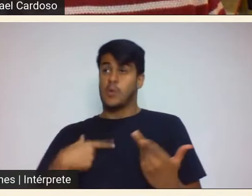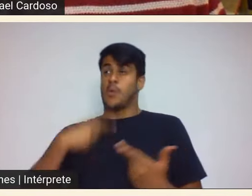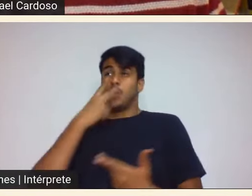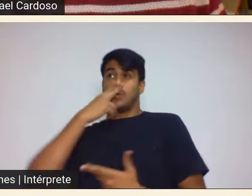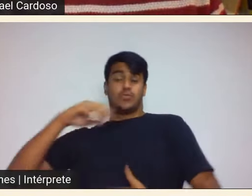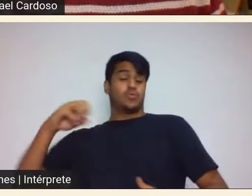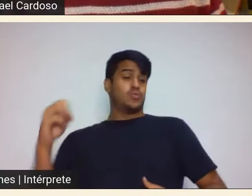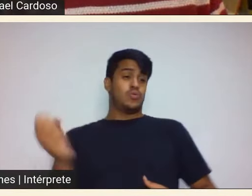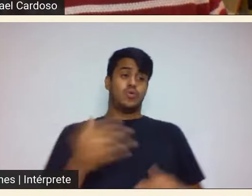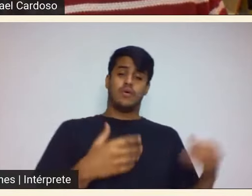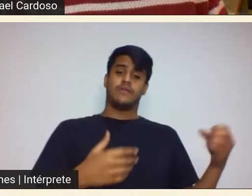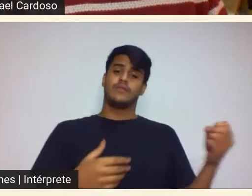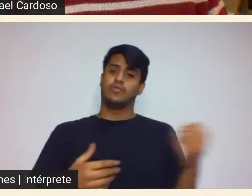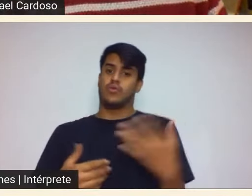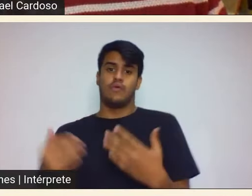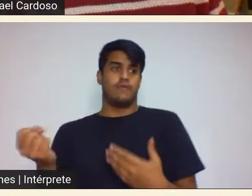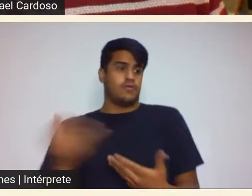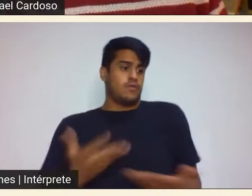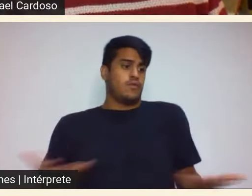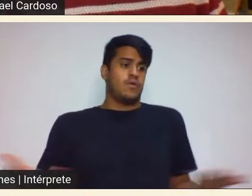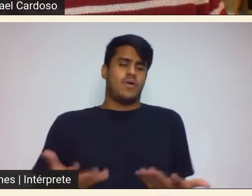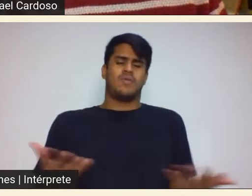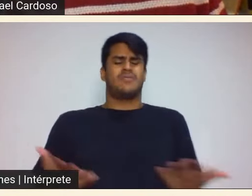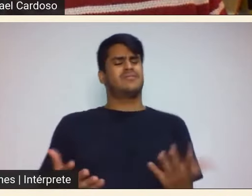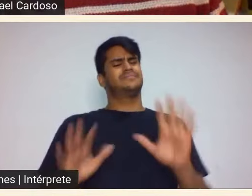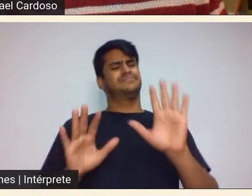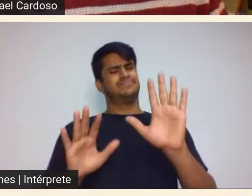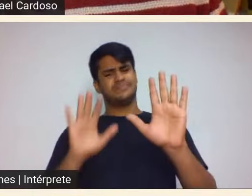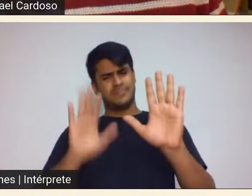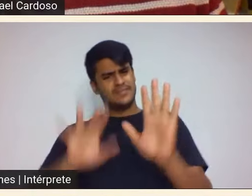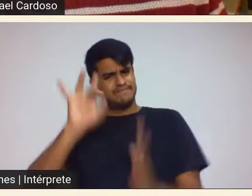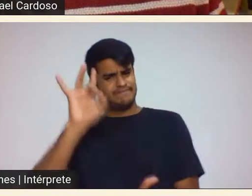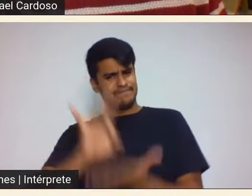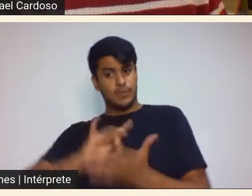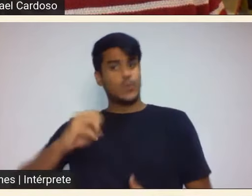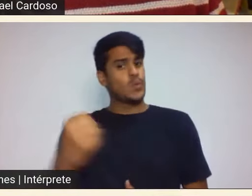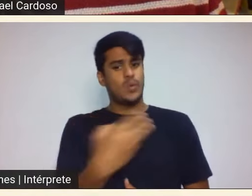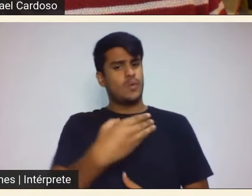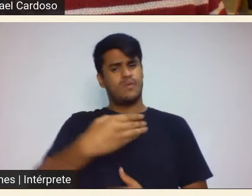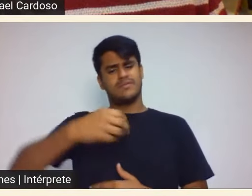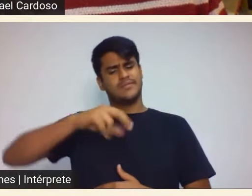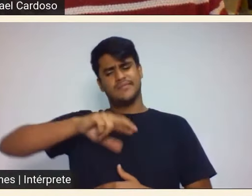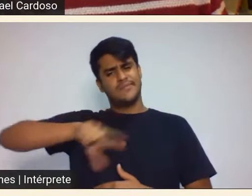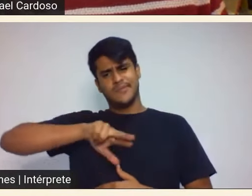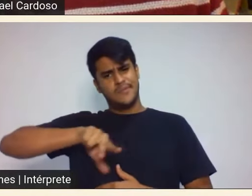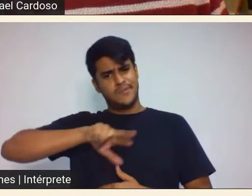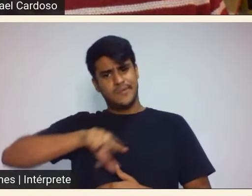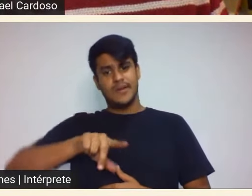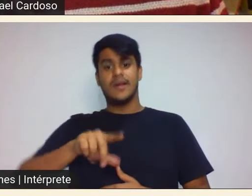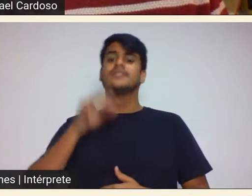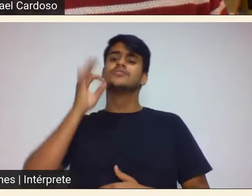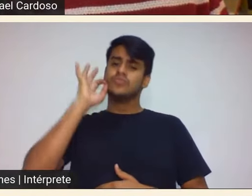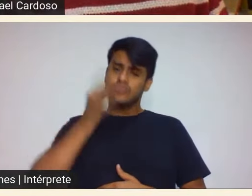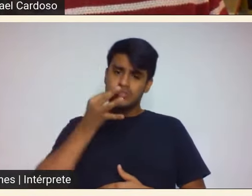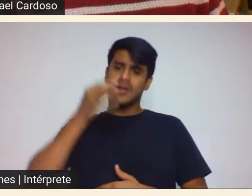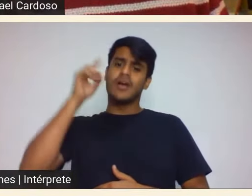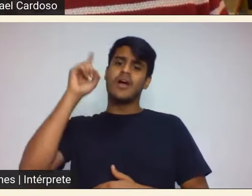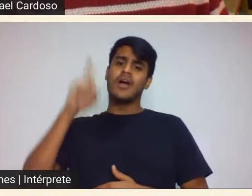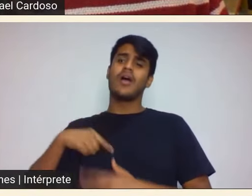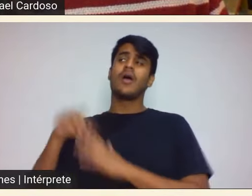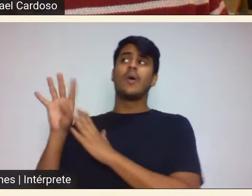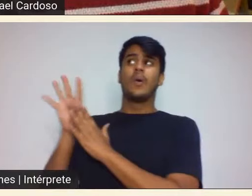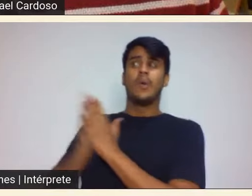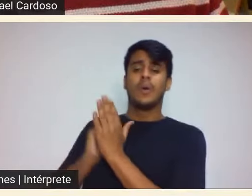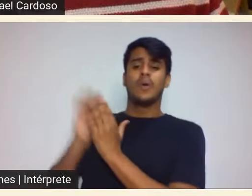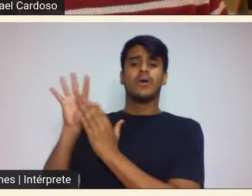inovadora em 32, e isso não foi nada inovador, isso é uma repetição de